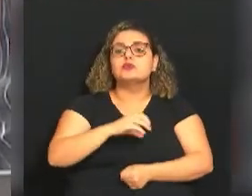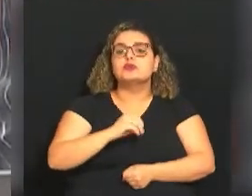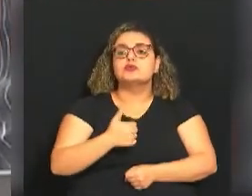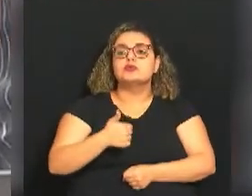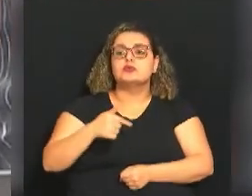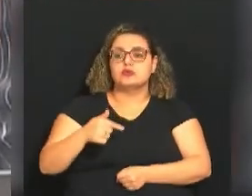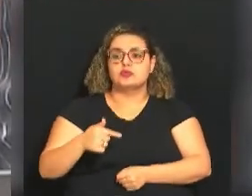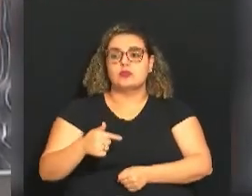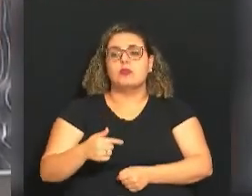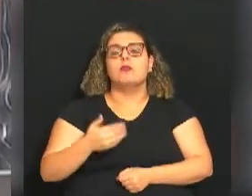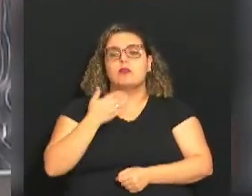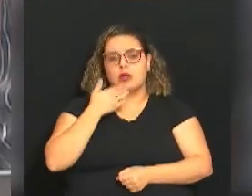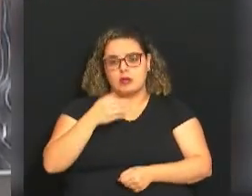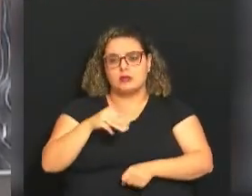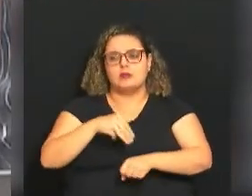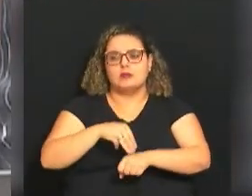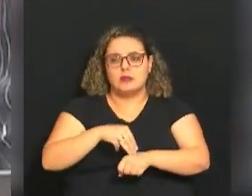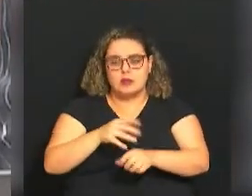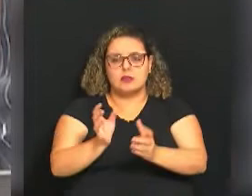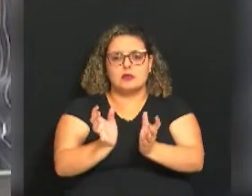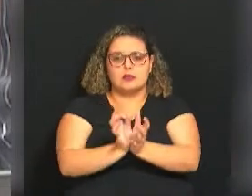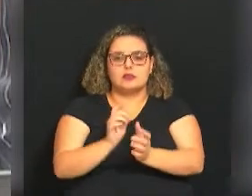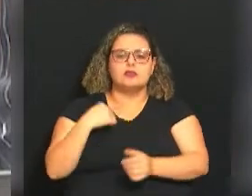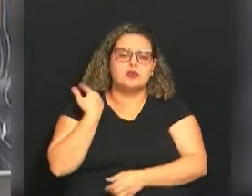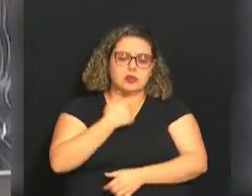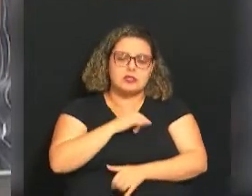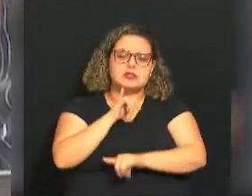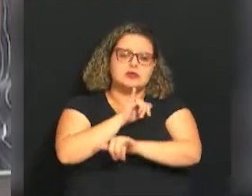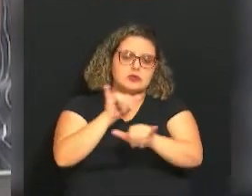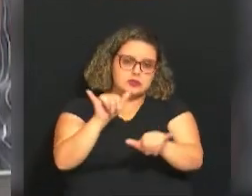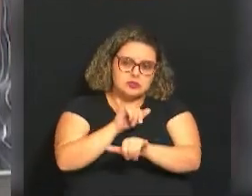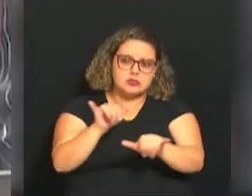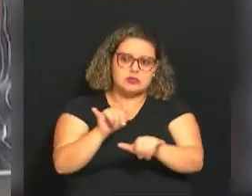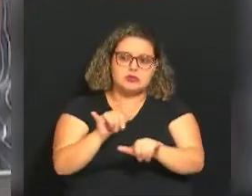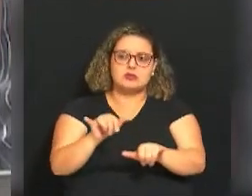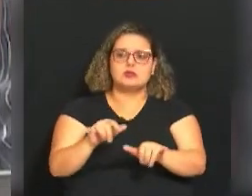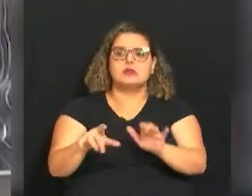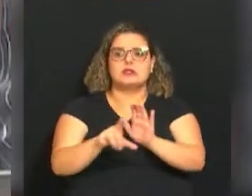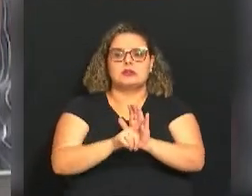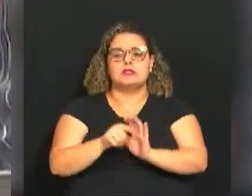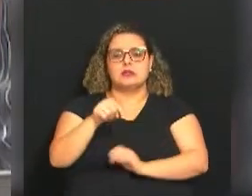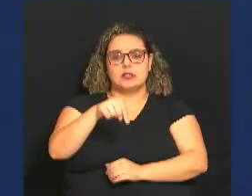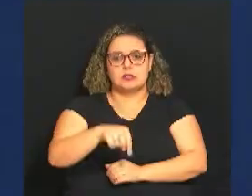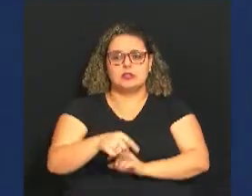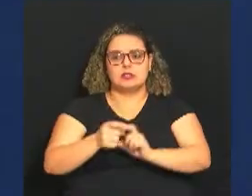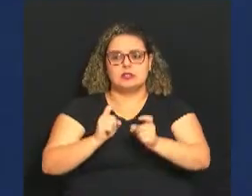dos membros da comissão, nós vamos avisar também de legalidade nesta reunião.